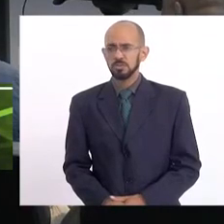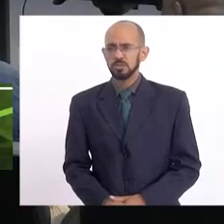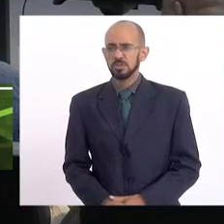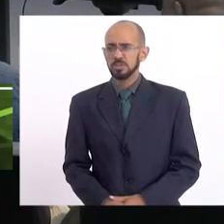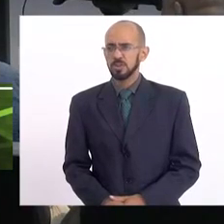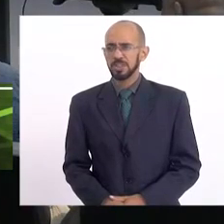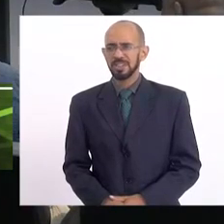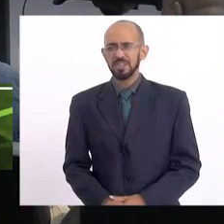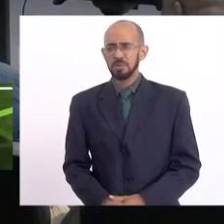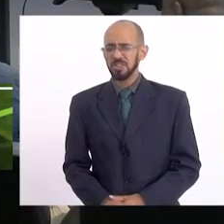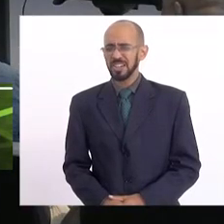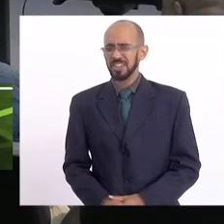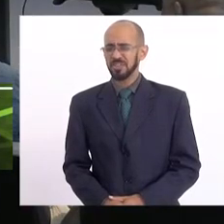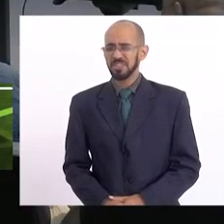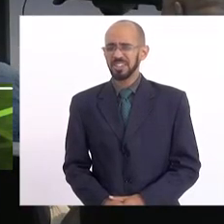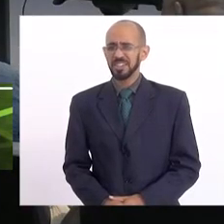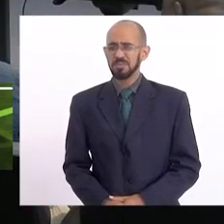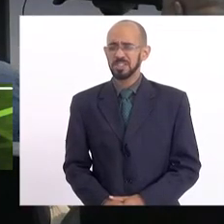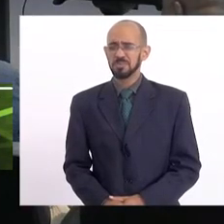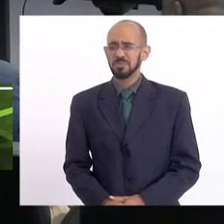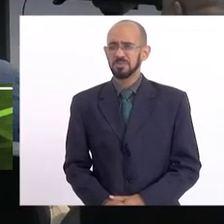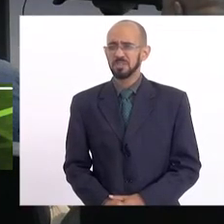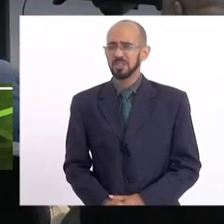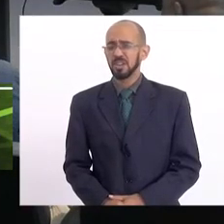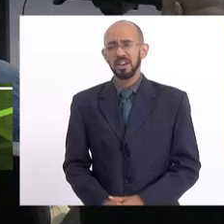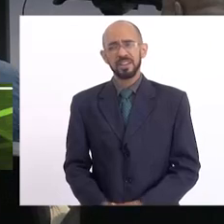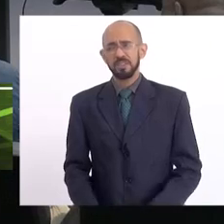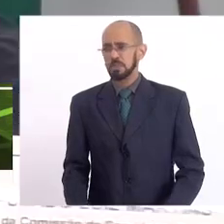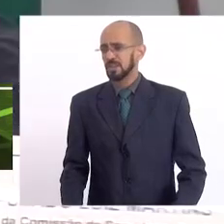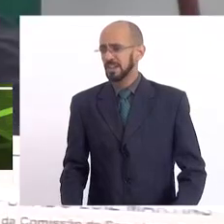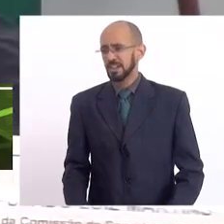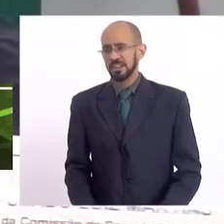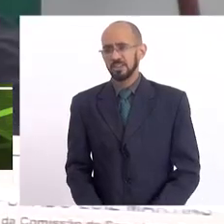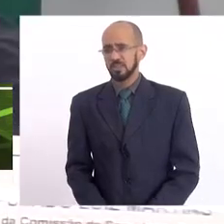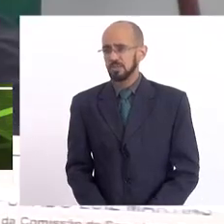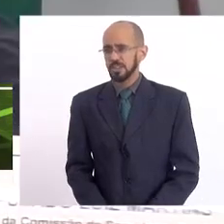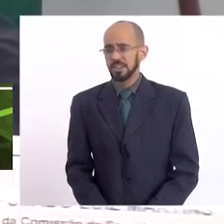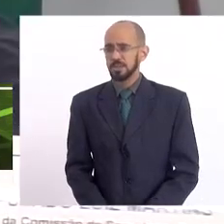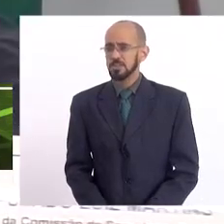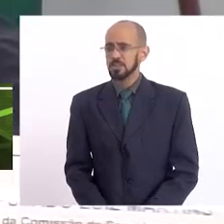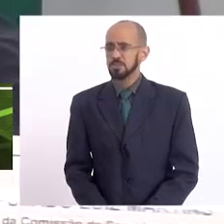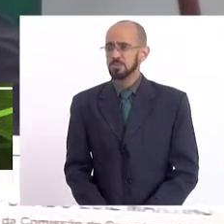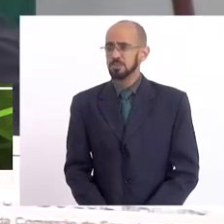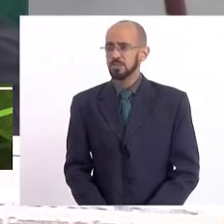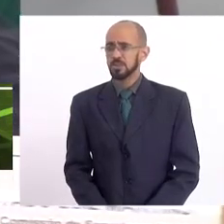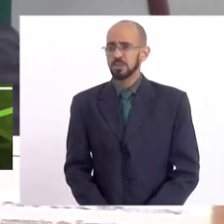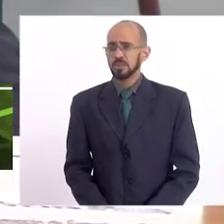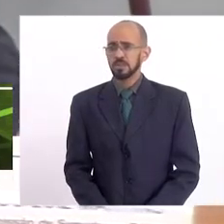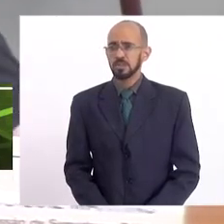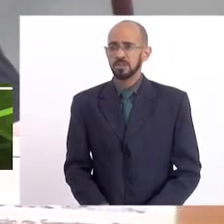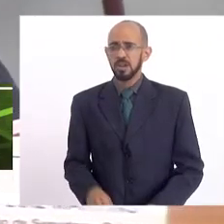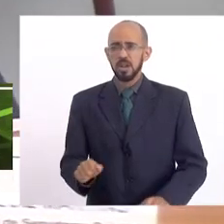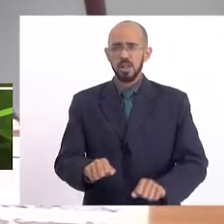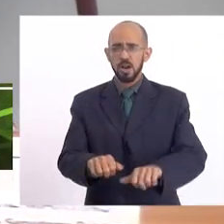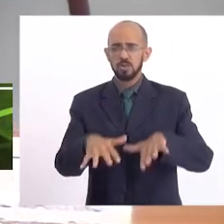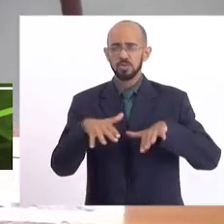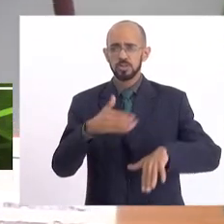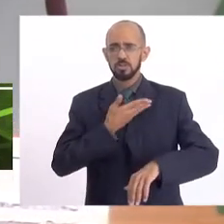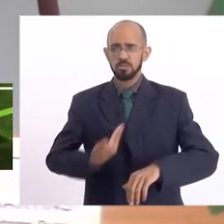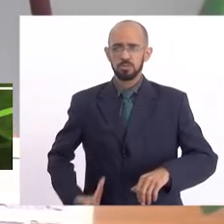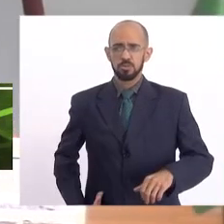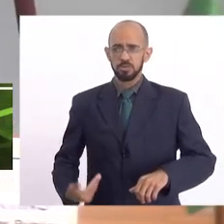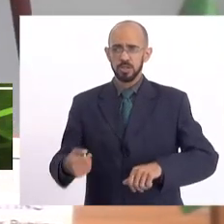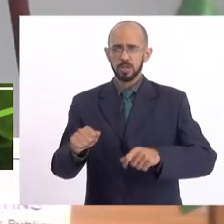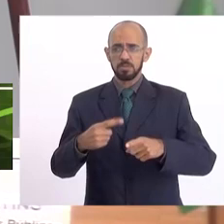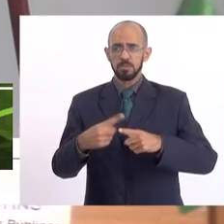sindicato Degase, Elias, vice. Presidente, eu solicitei essa audiência pública